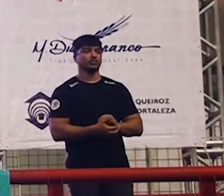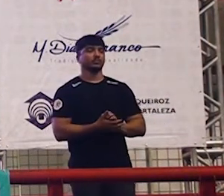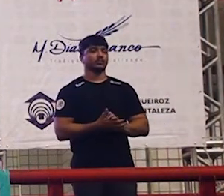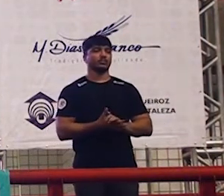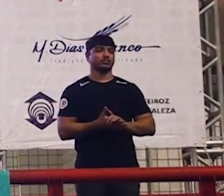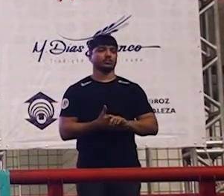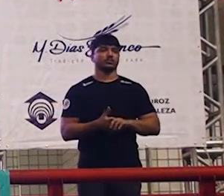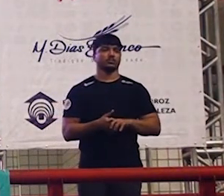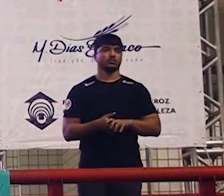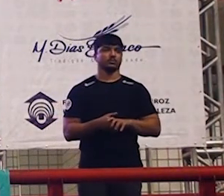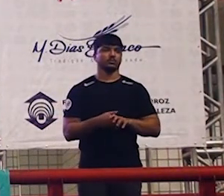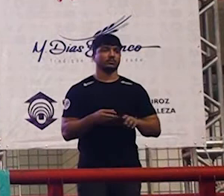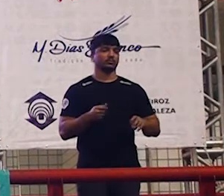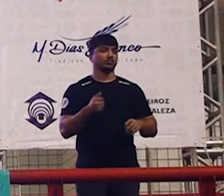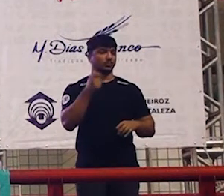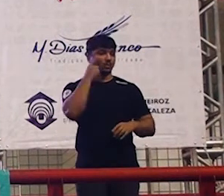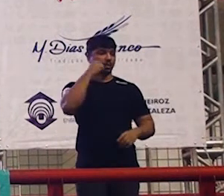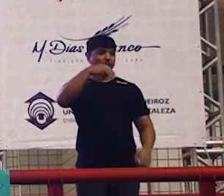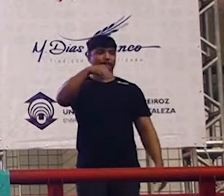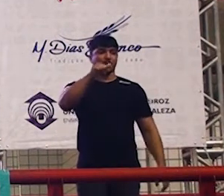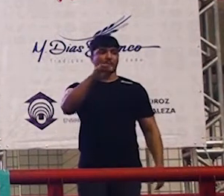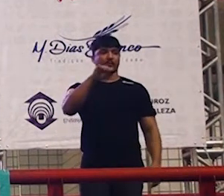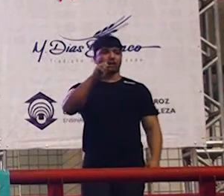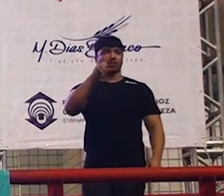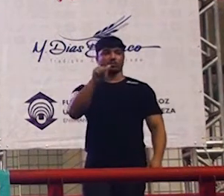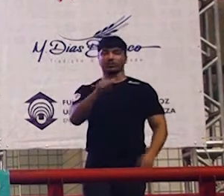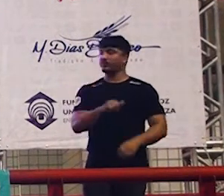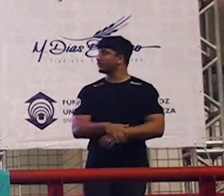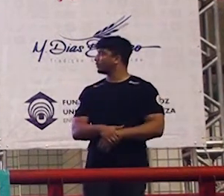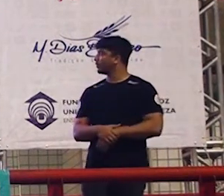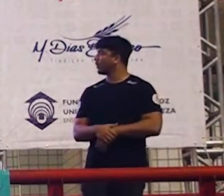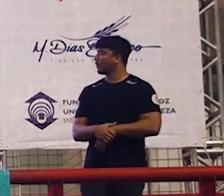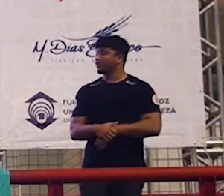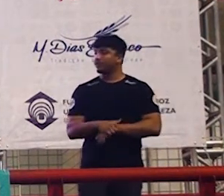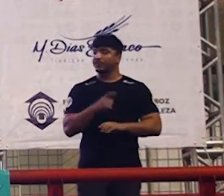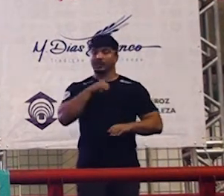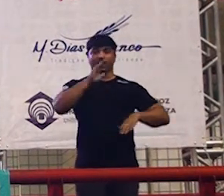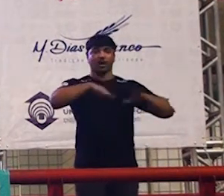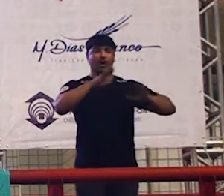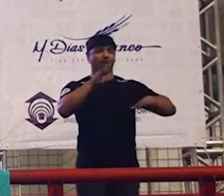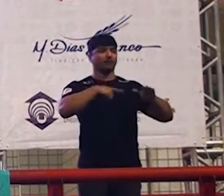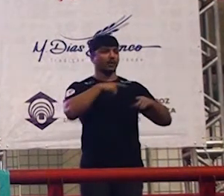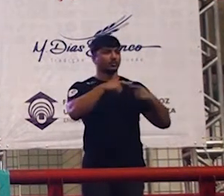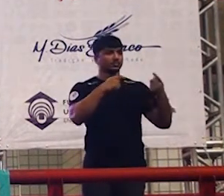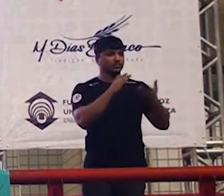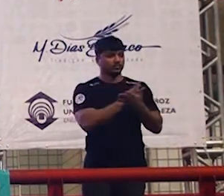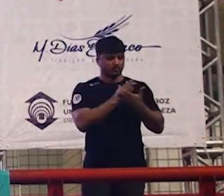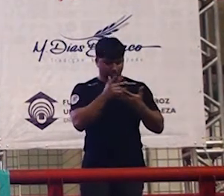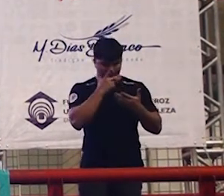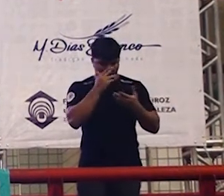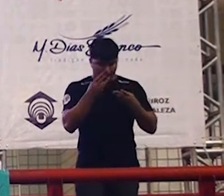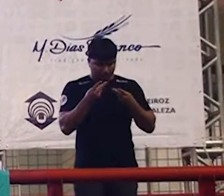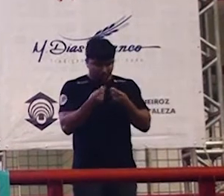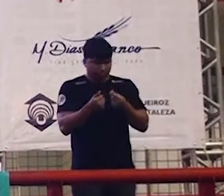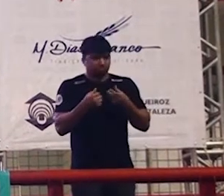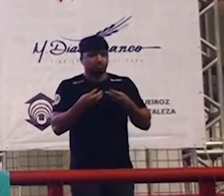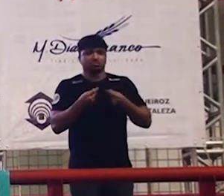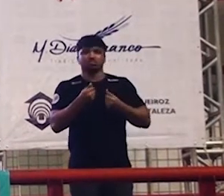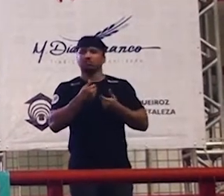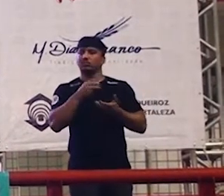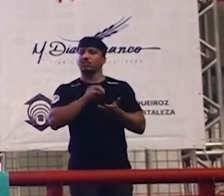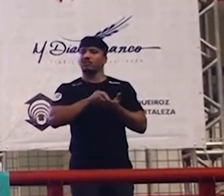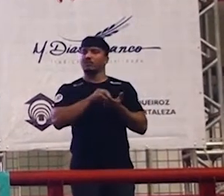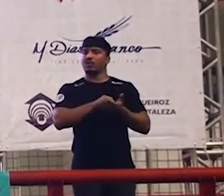legal, veja a Mafalda. Às vezes vocês não se sentem um tanto indefinidos?